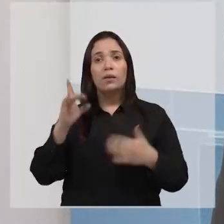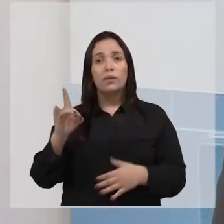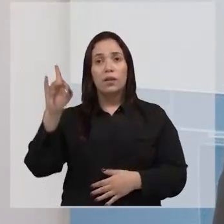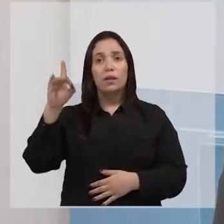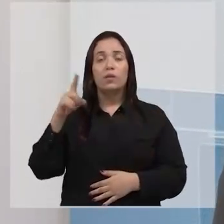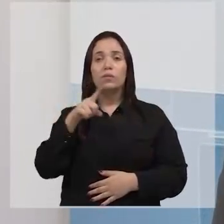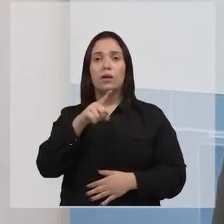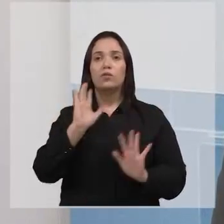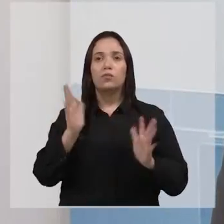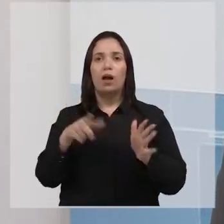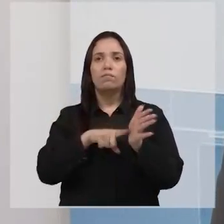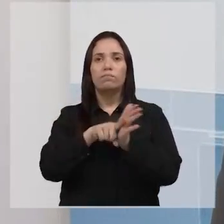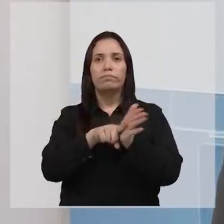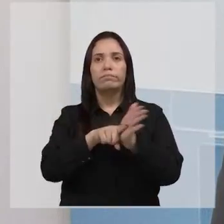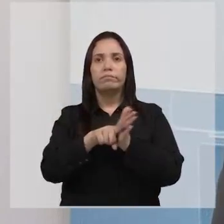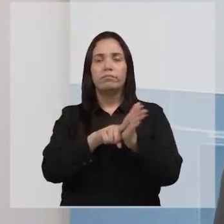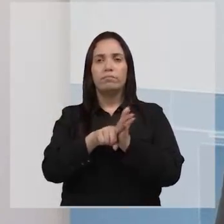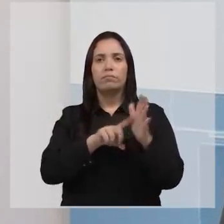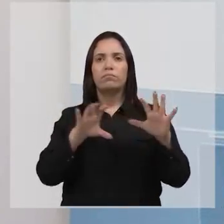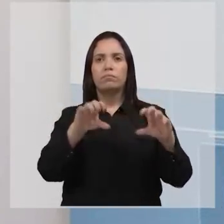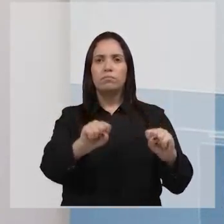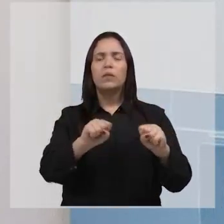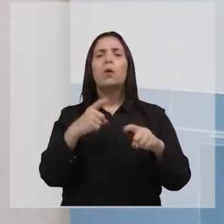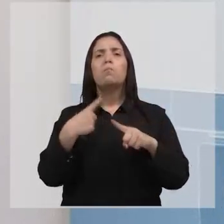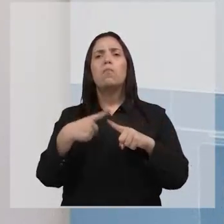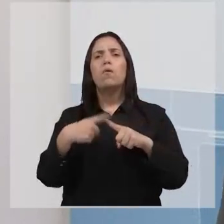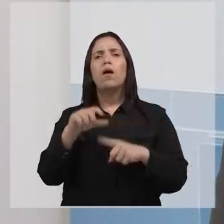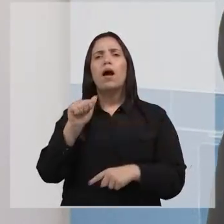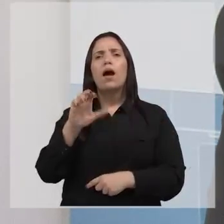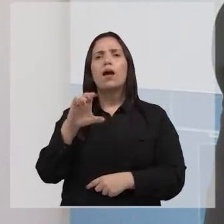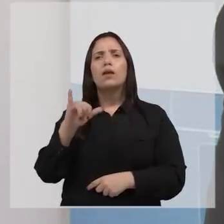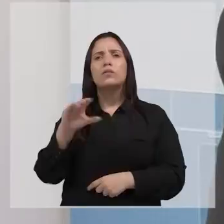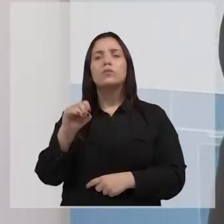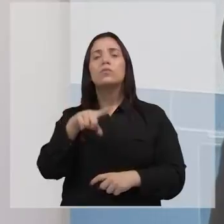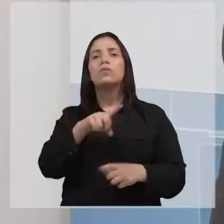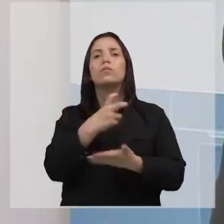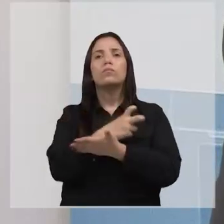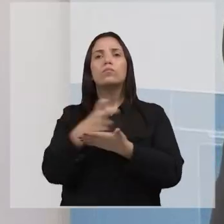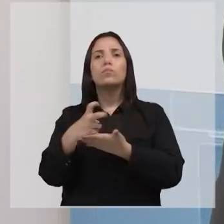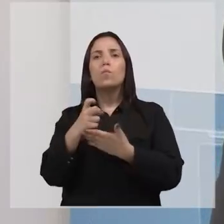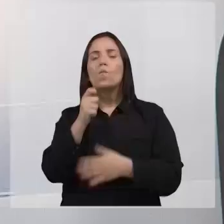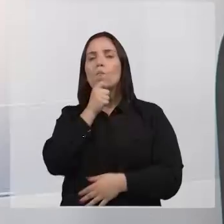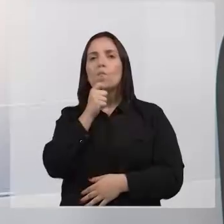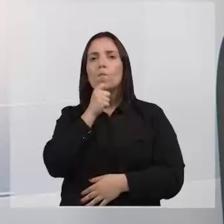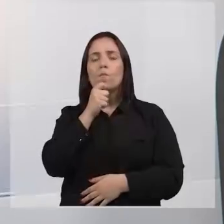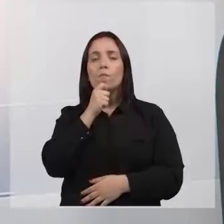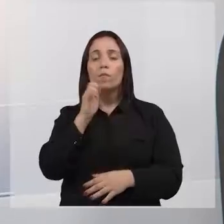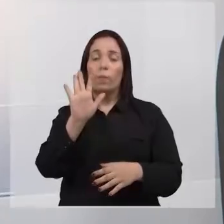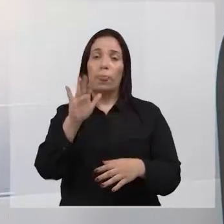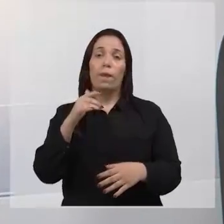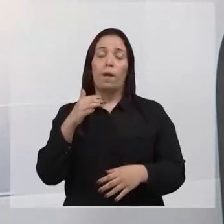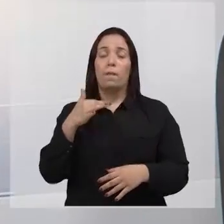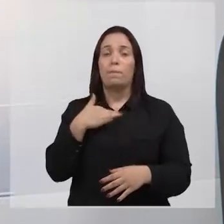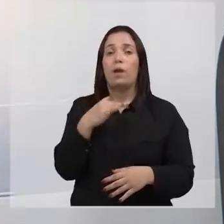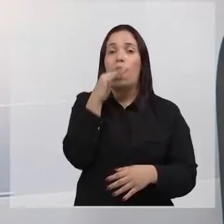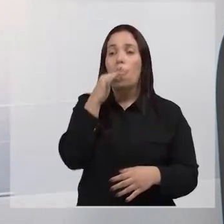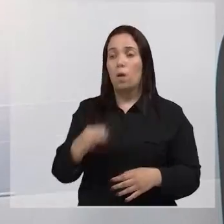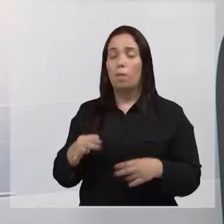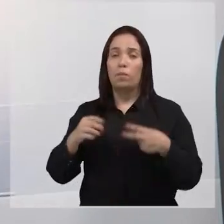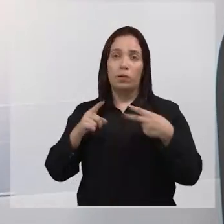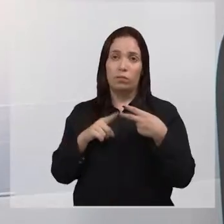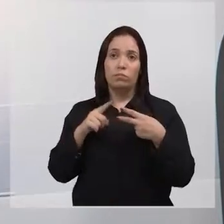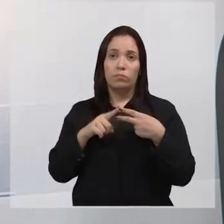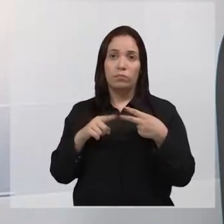réu. E por que o Aécio não está caçado, Luiz? Na minha avaliação, por dois motivos bem óbvios. Ou não está